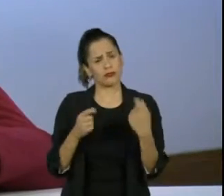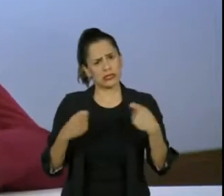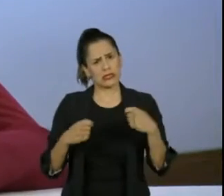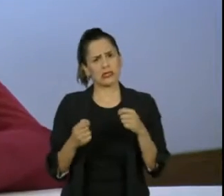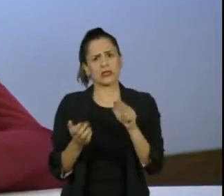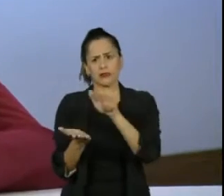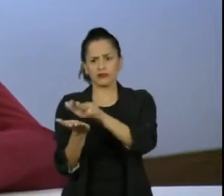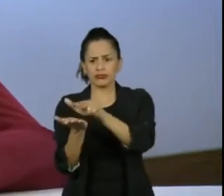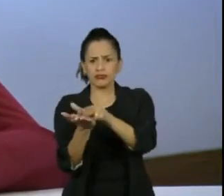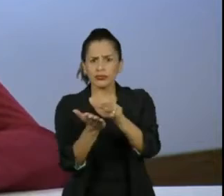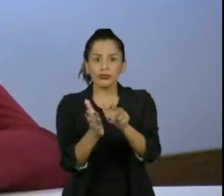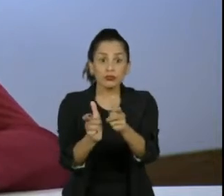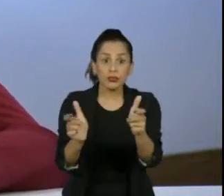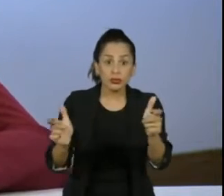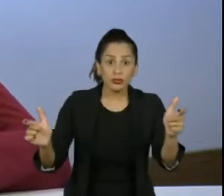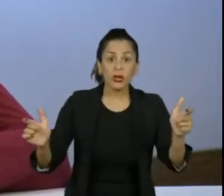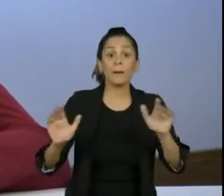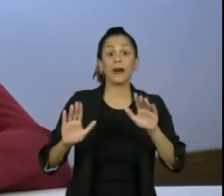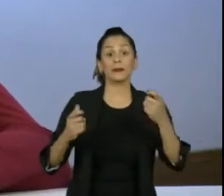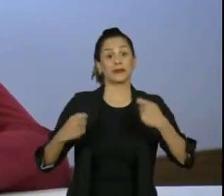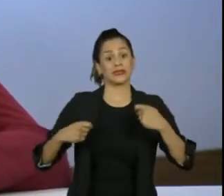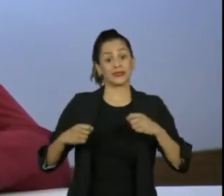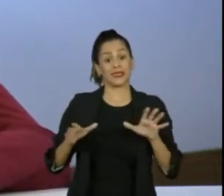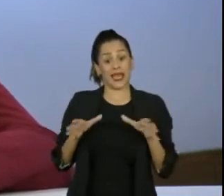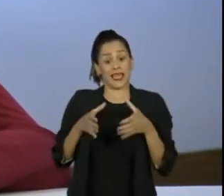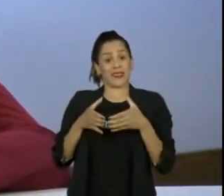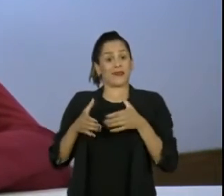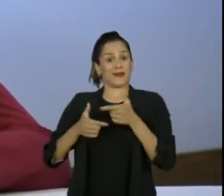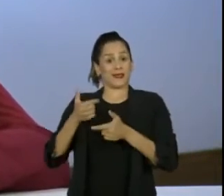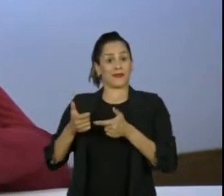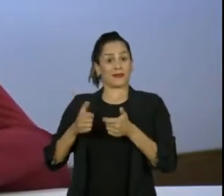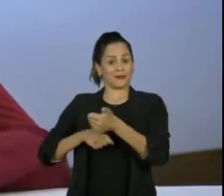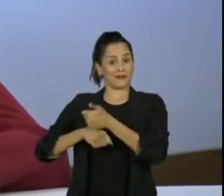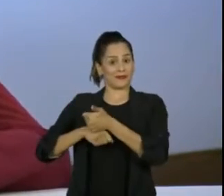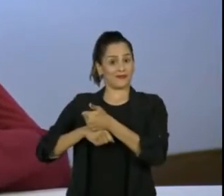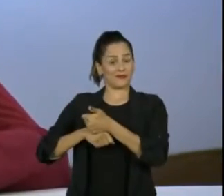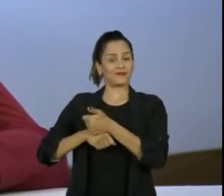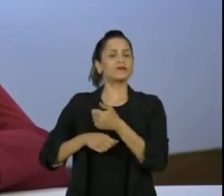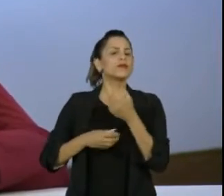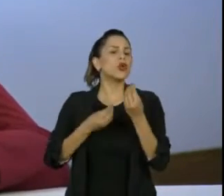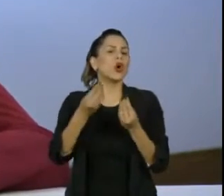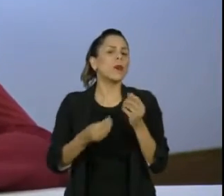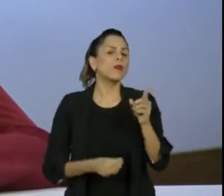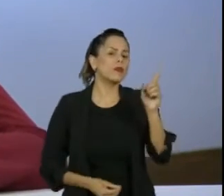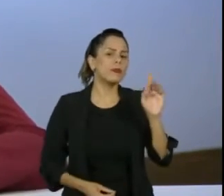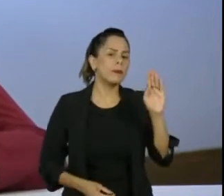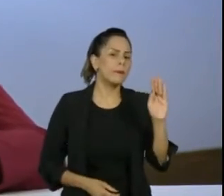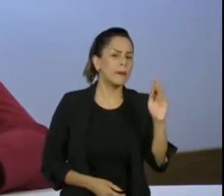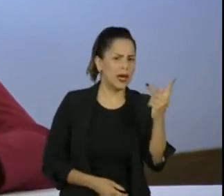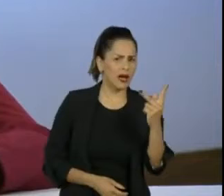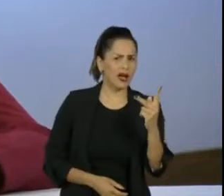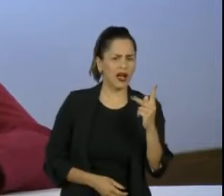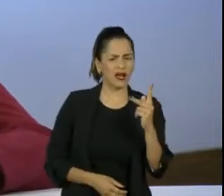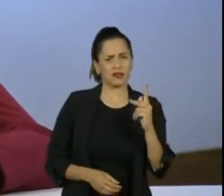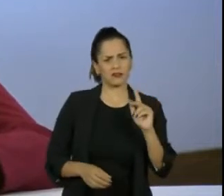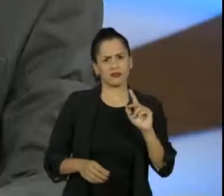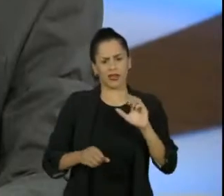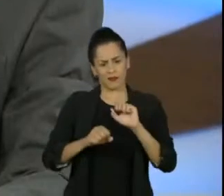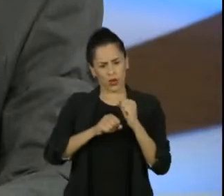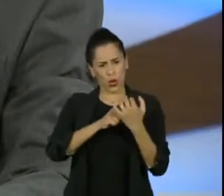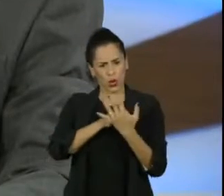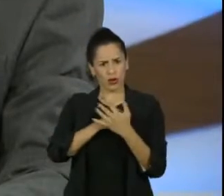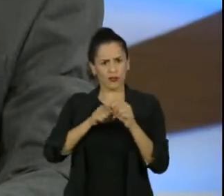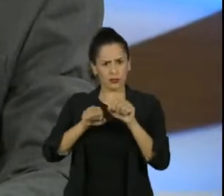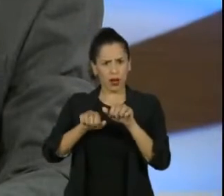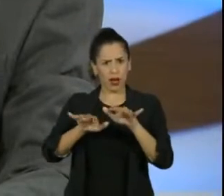exige equipe. Como é que o senhor vê isso? O senhor acha que Belo Horizonte vai ter algum legado da pandemia ou tudo o que foi feito durante a